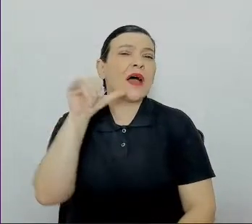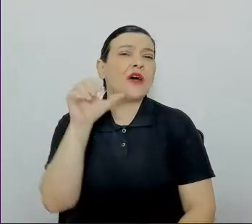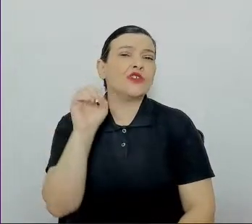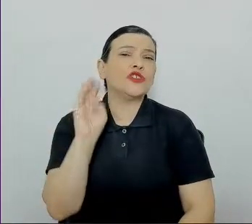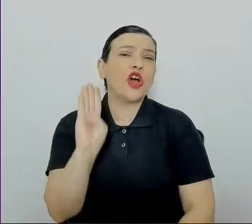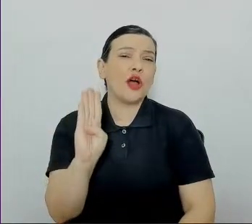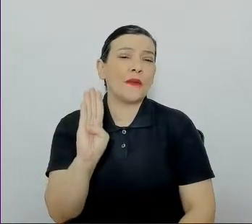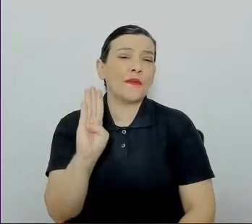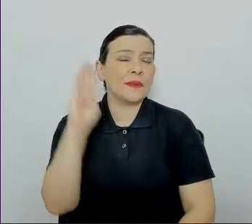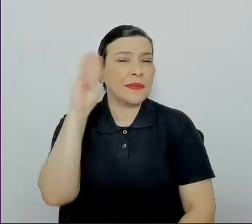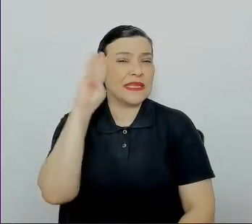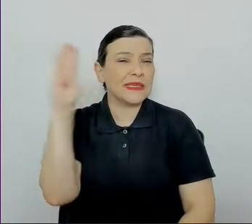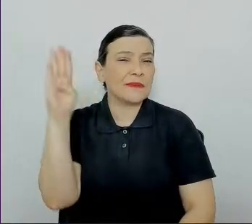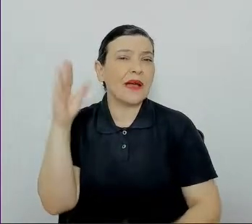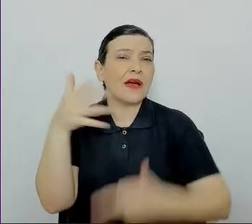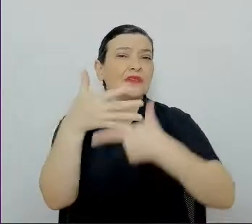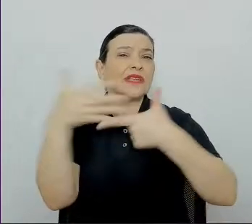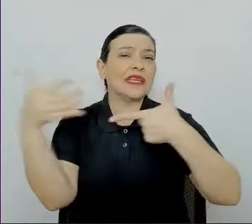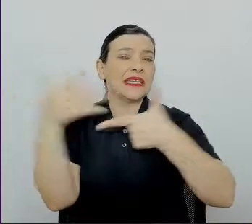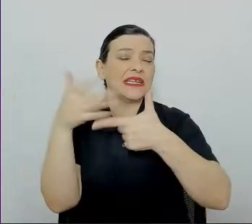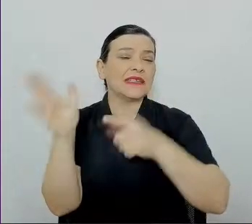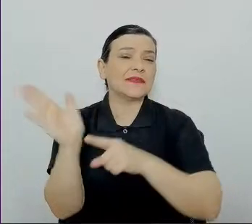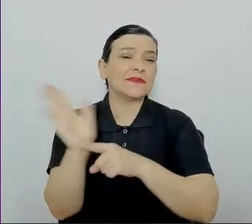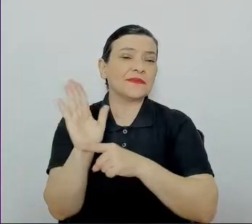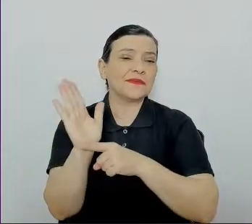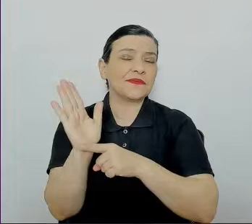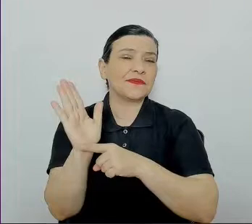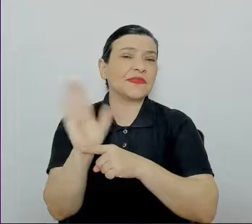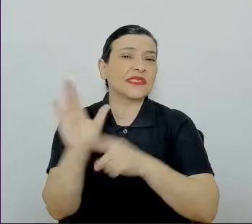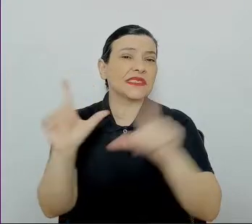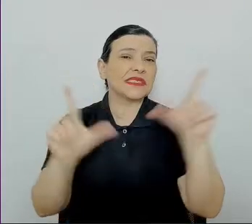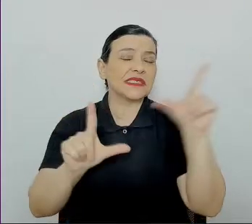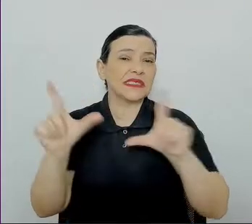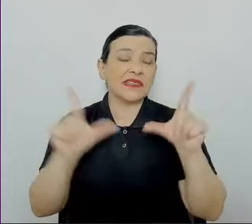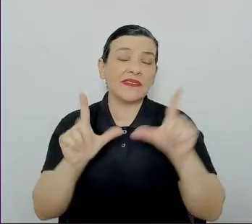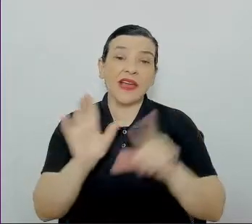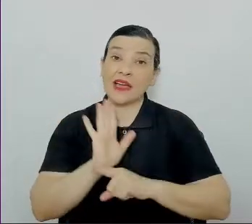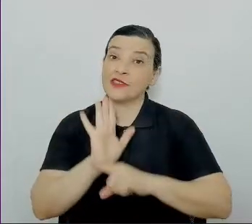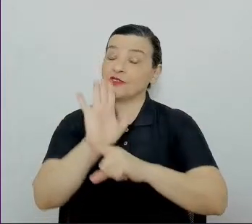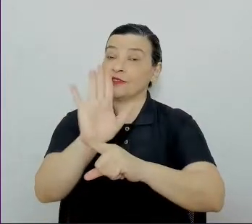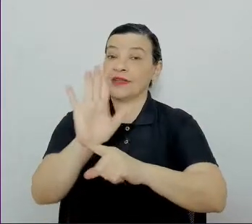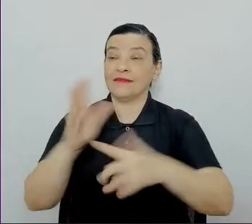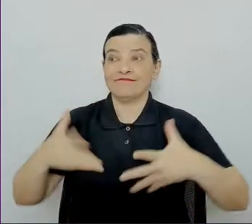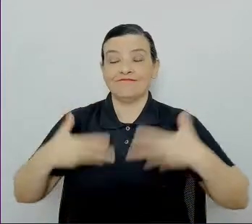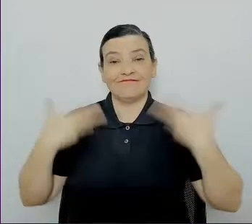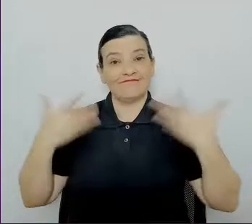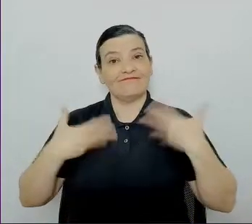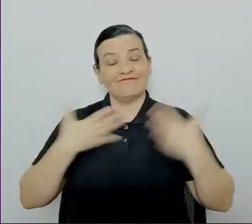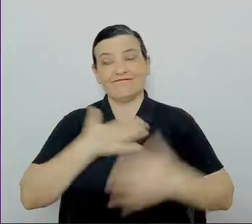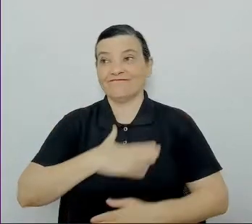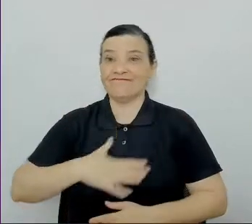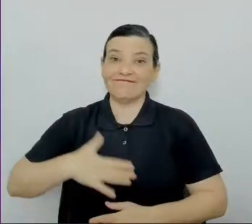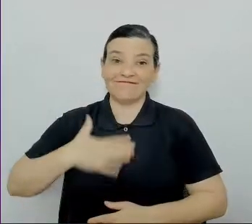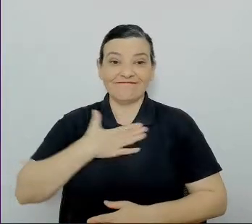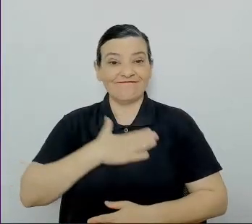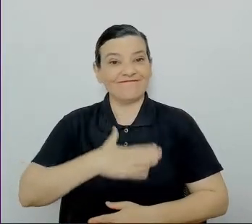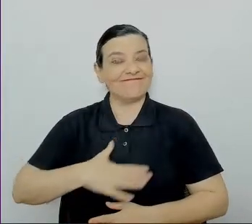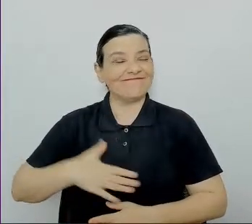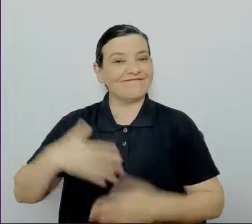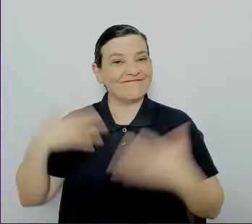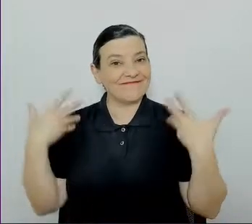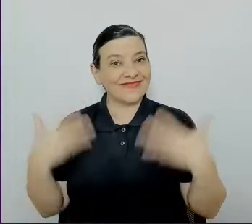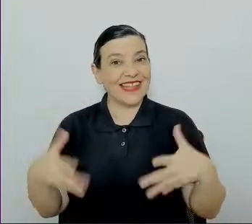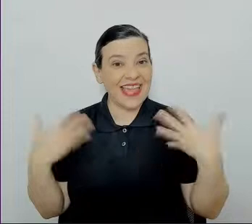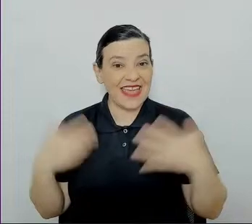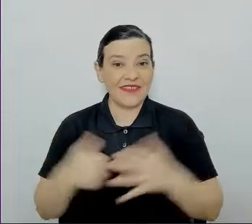até mesmo da TV? Sem entreter você, evitar o tédio, que você está cansado ou está entediado. E quando a gente pensa